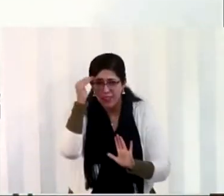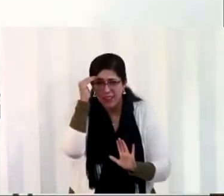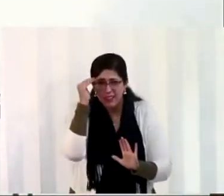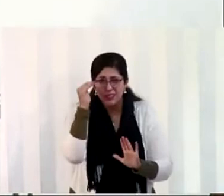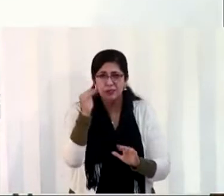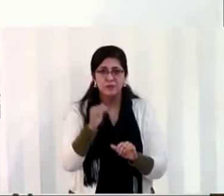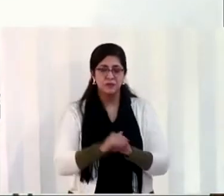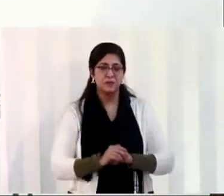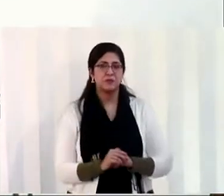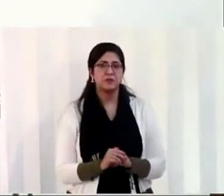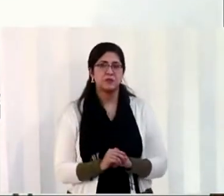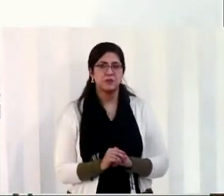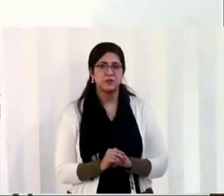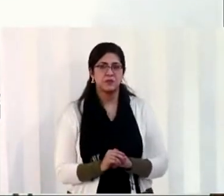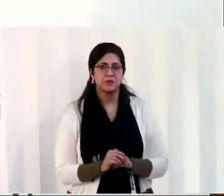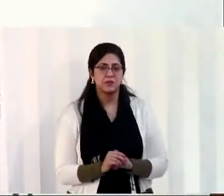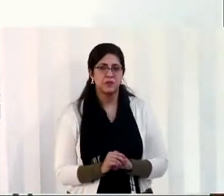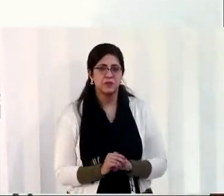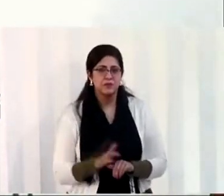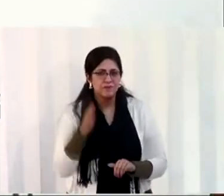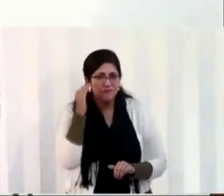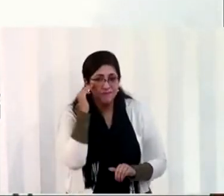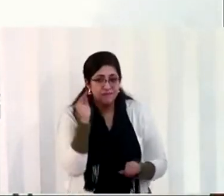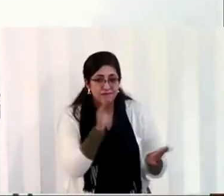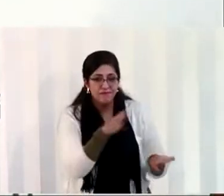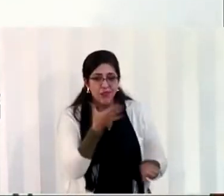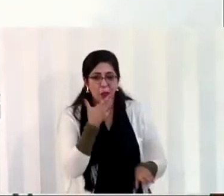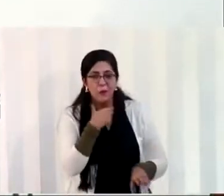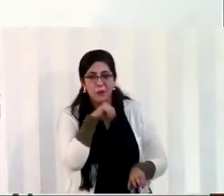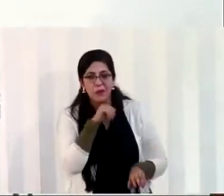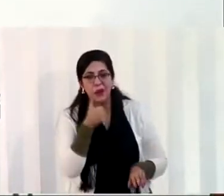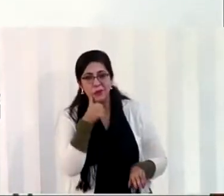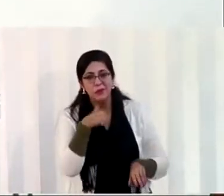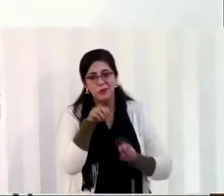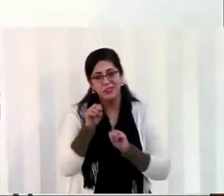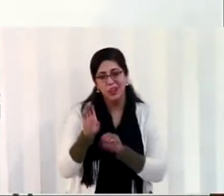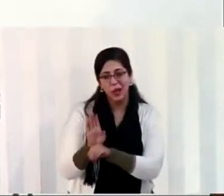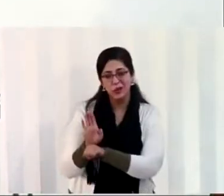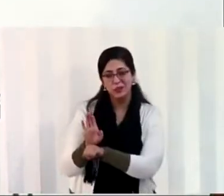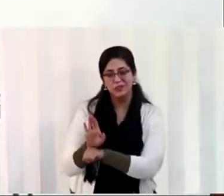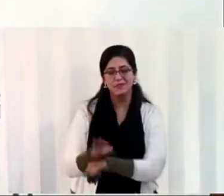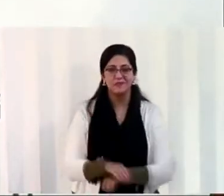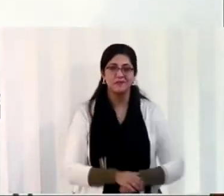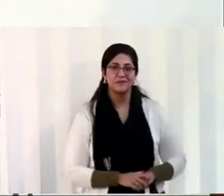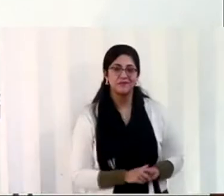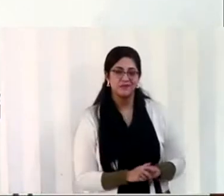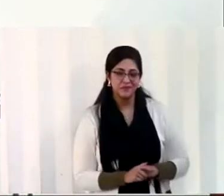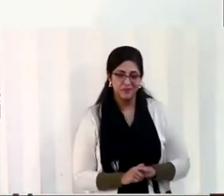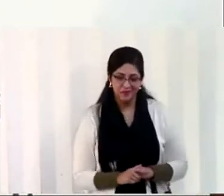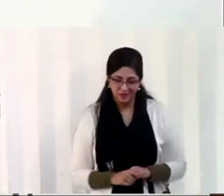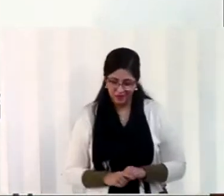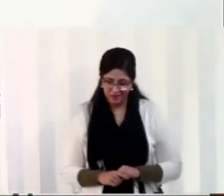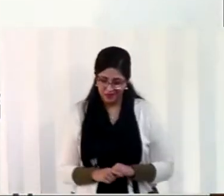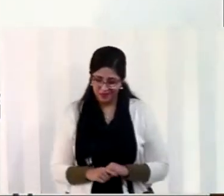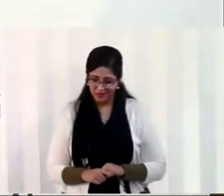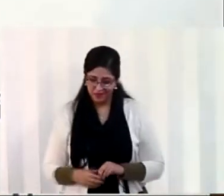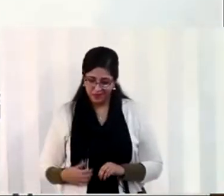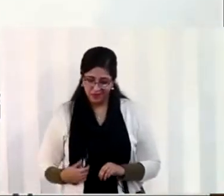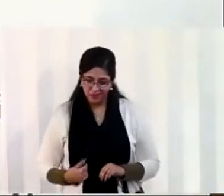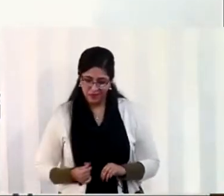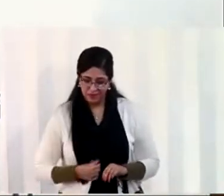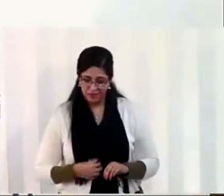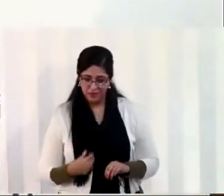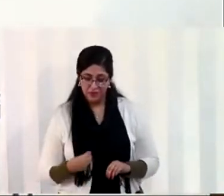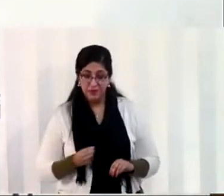crianças conseguem absorver? Pais, ajudem seus filhos, por favor, a adorarem também nessa manhã assim. O